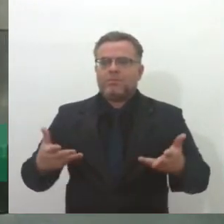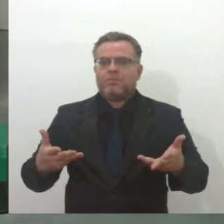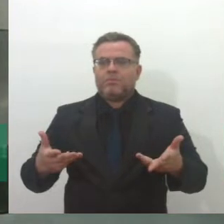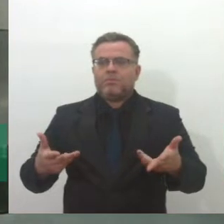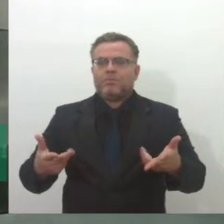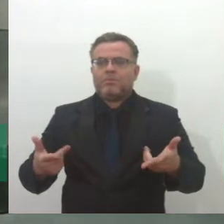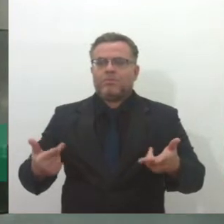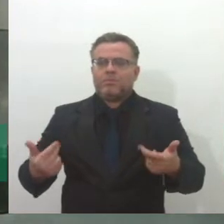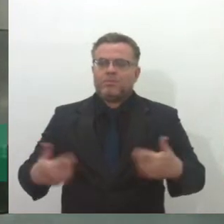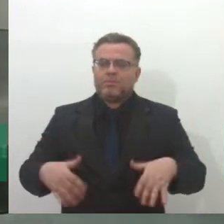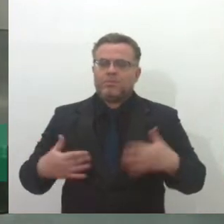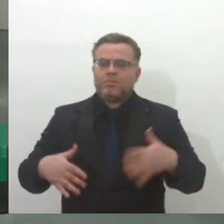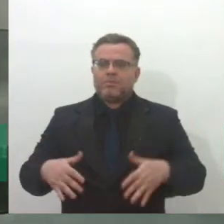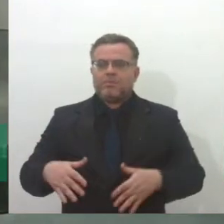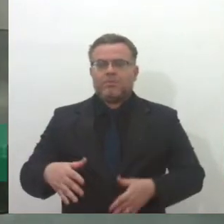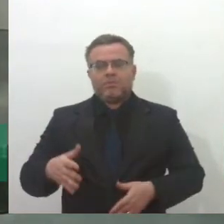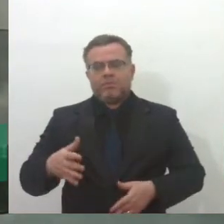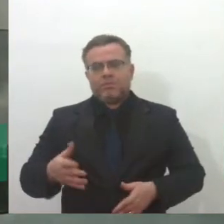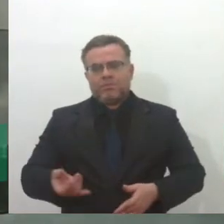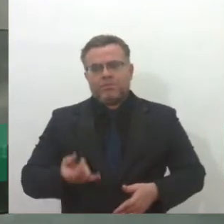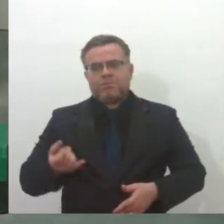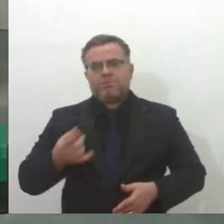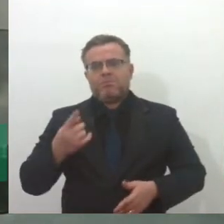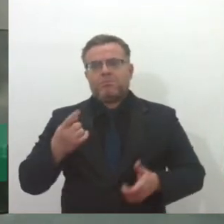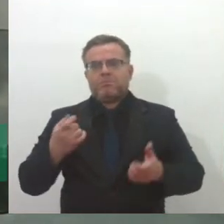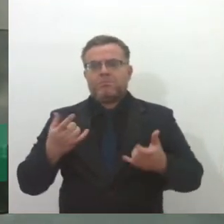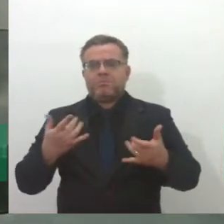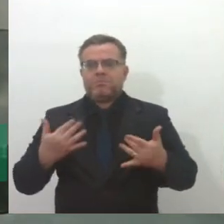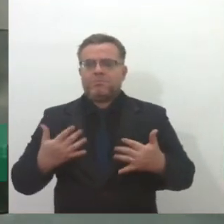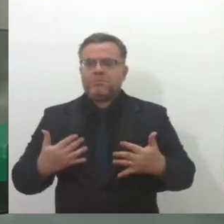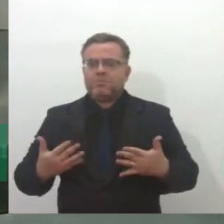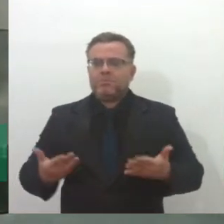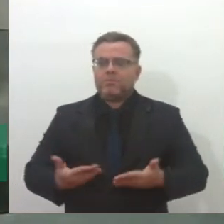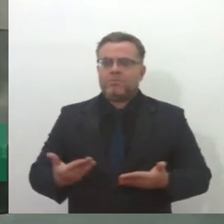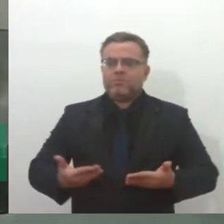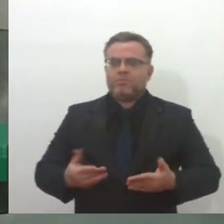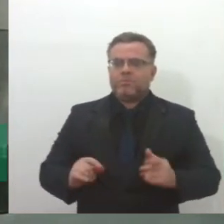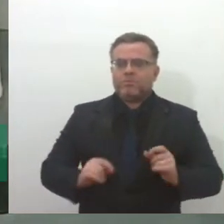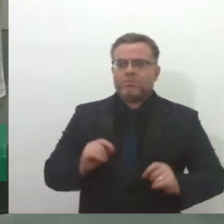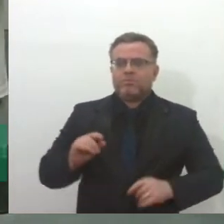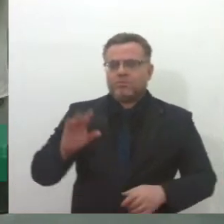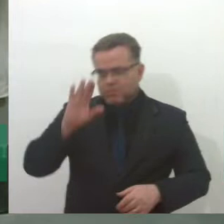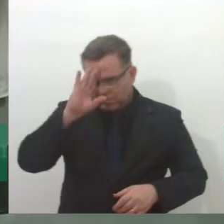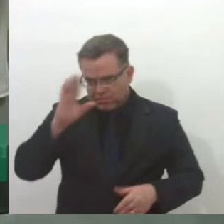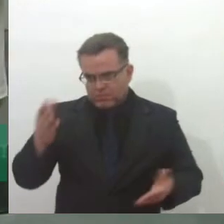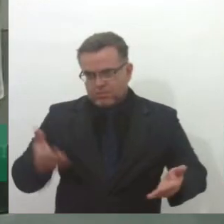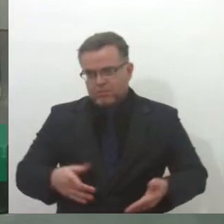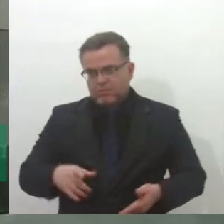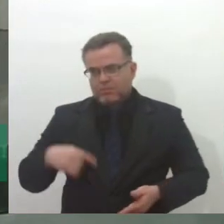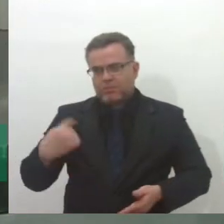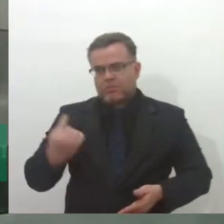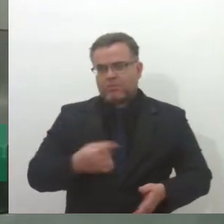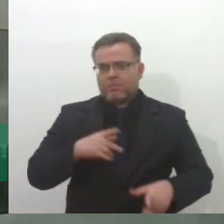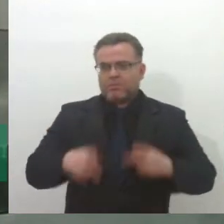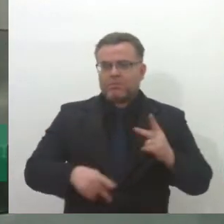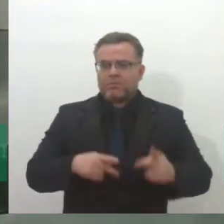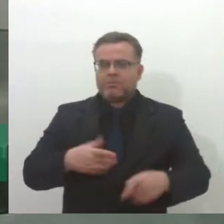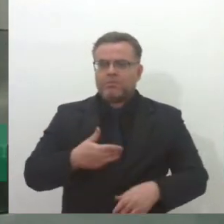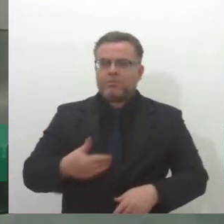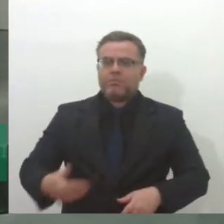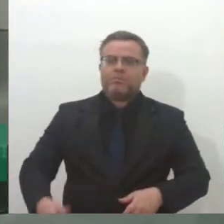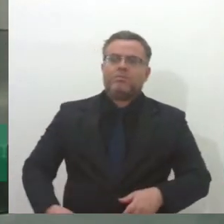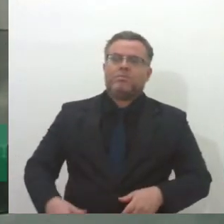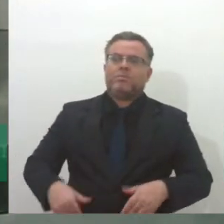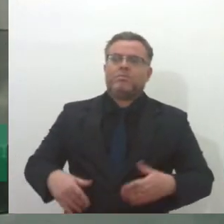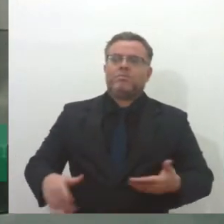é muito importante, né, esse tipo de explicação aqui, principalmente a gente aqui numa TV pública, né, numa TV legislativa, para que a gente